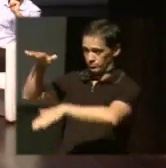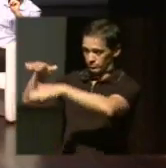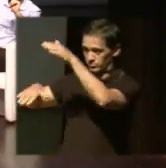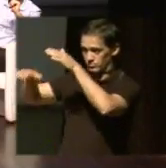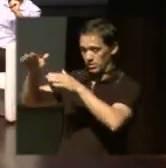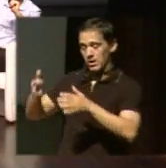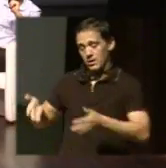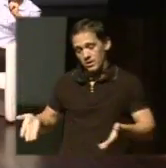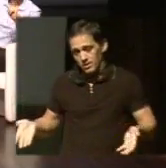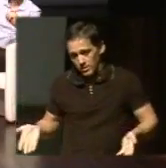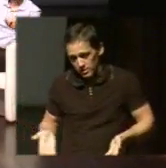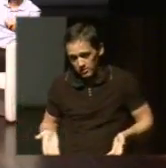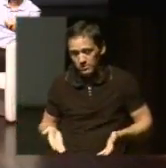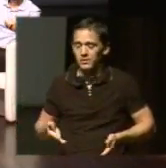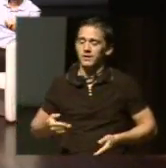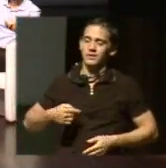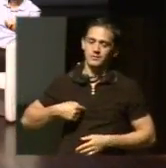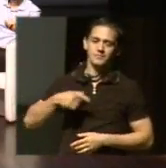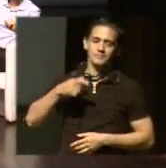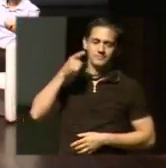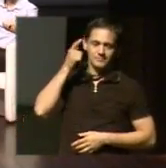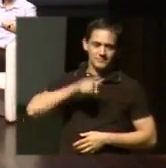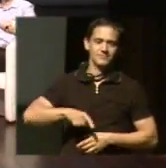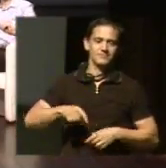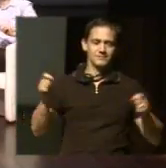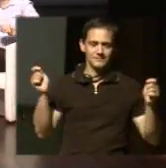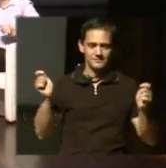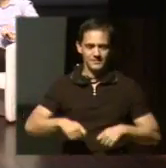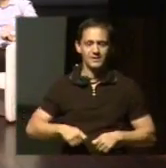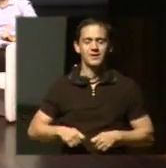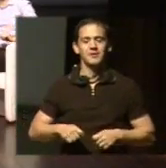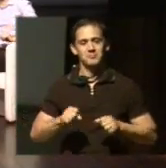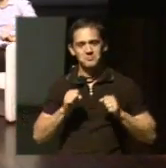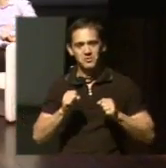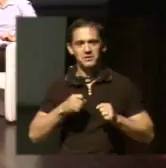Agora eu estou curtindo a minha vida.